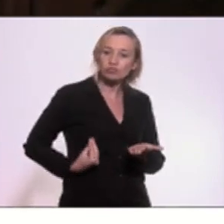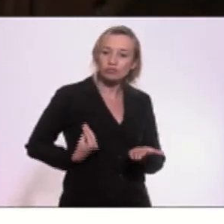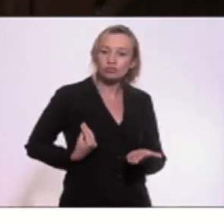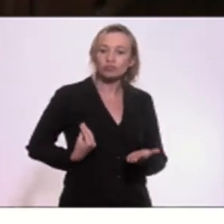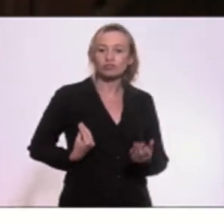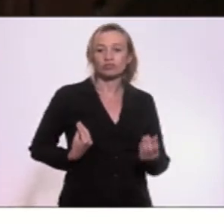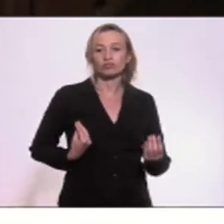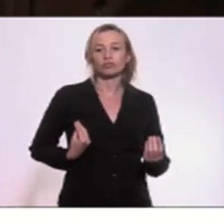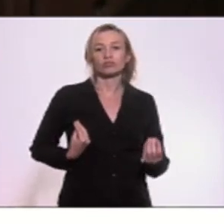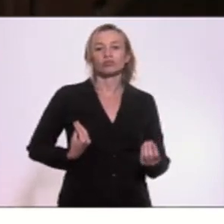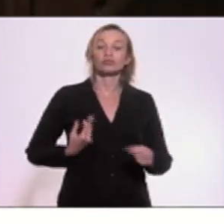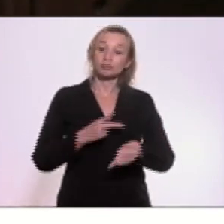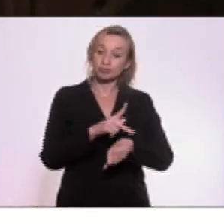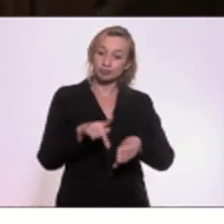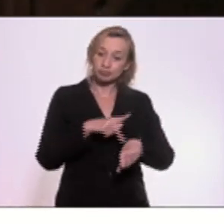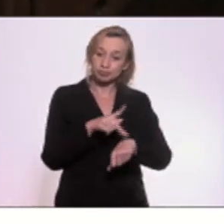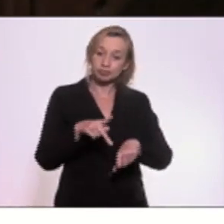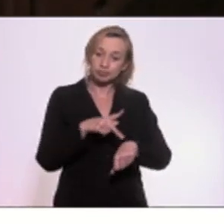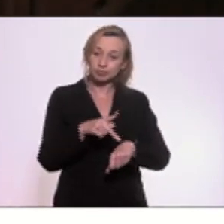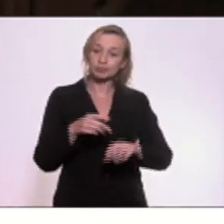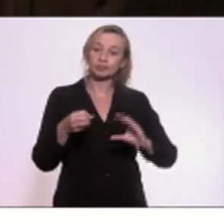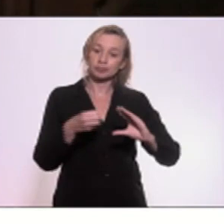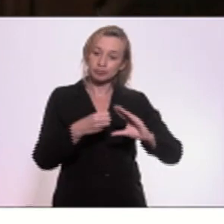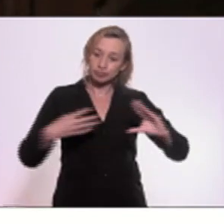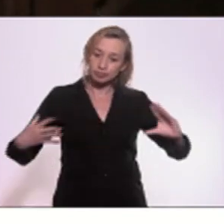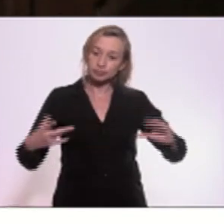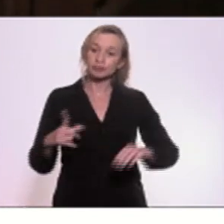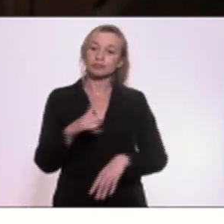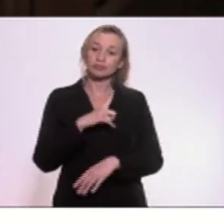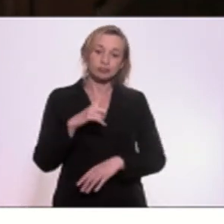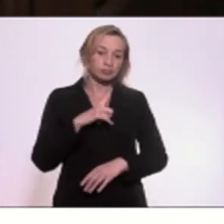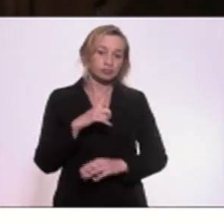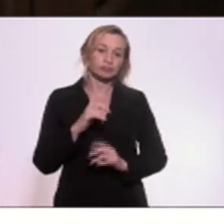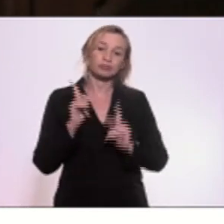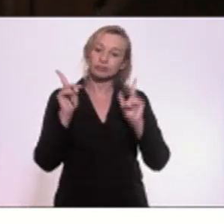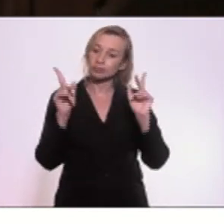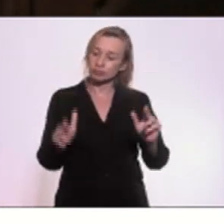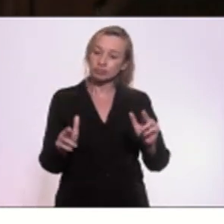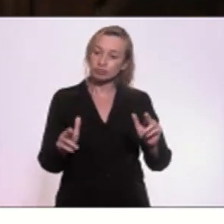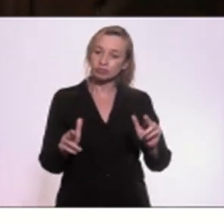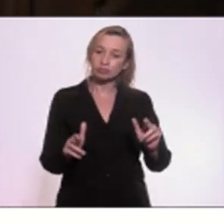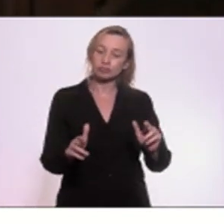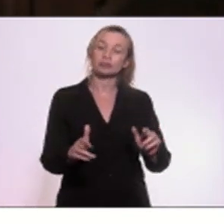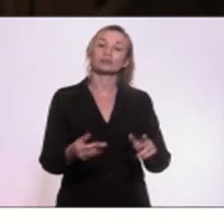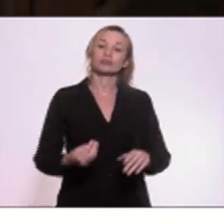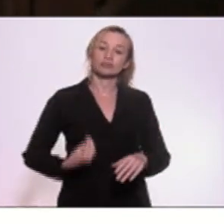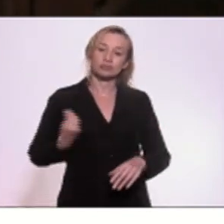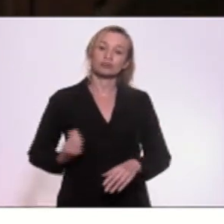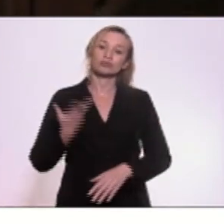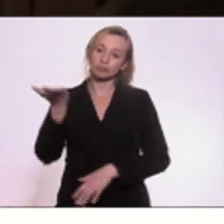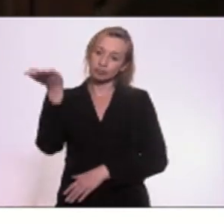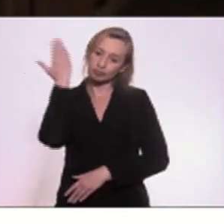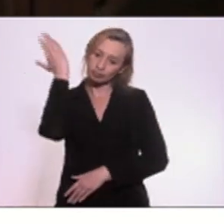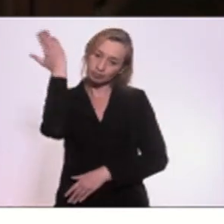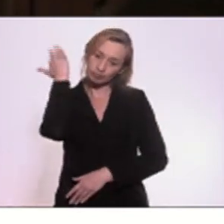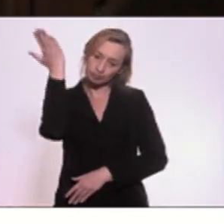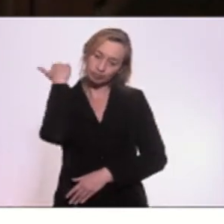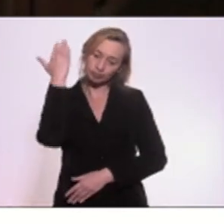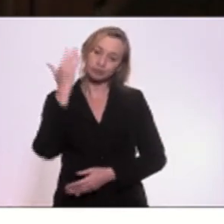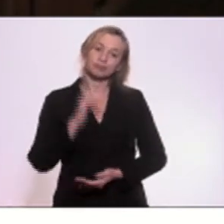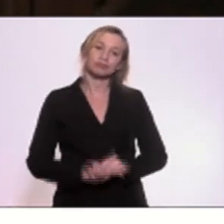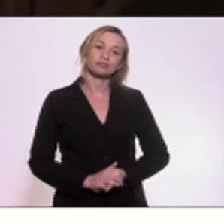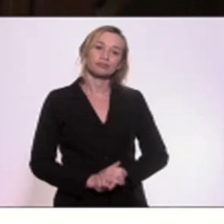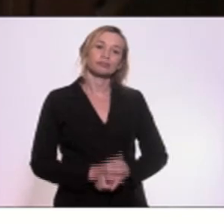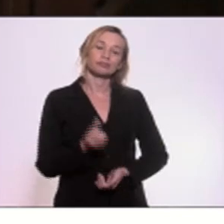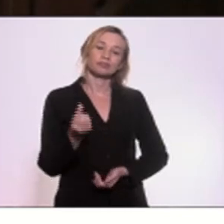país tem características semelhantes àquilo que a gente já viveu na